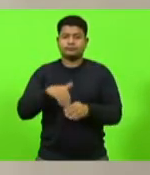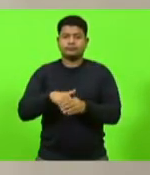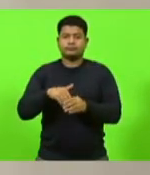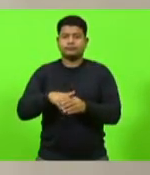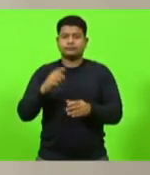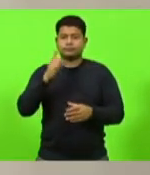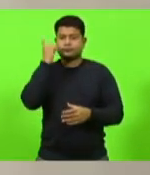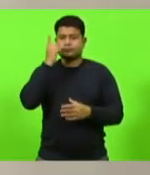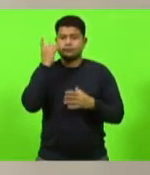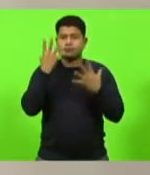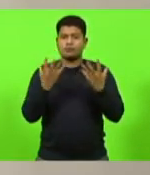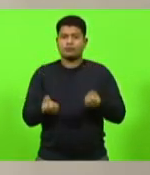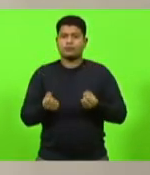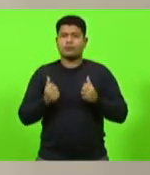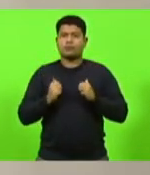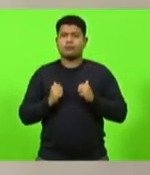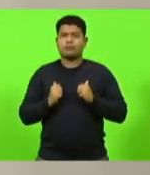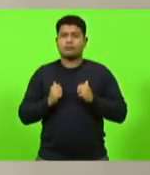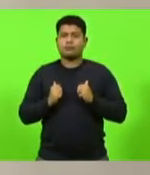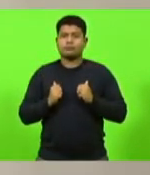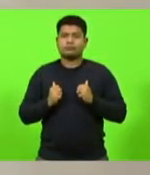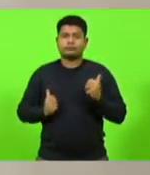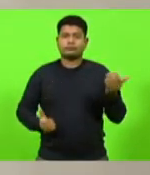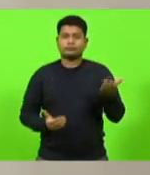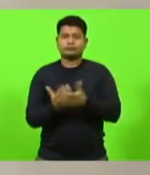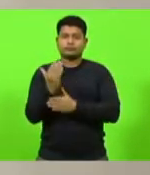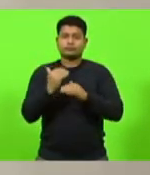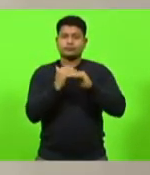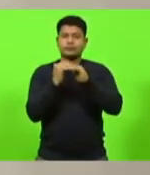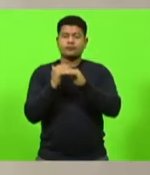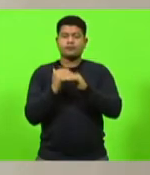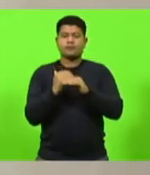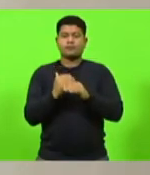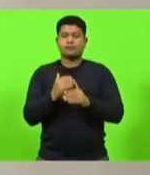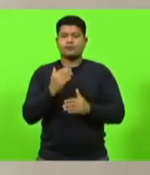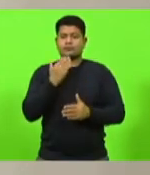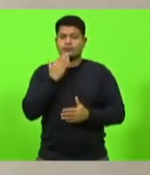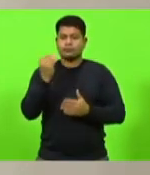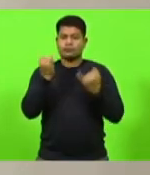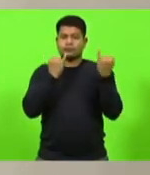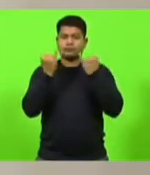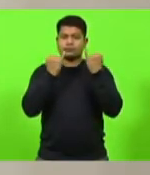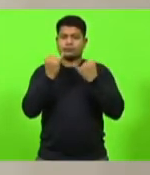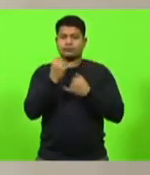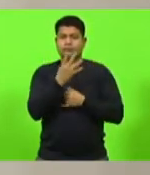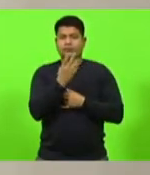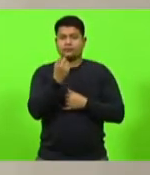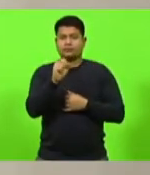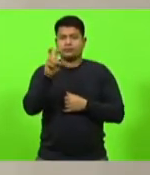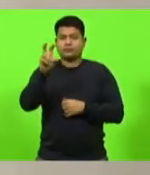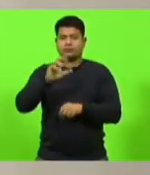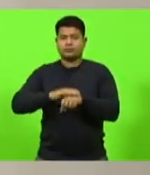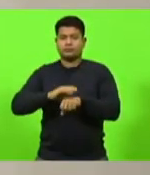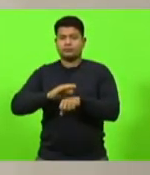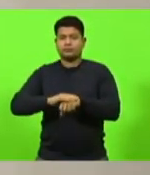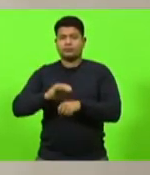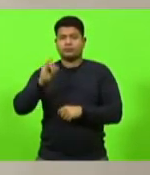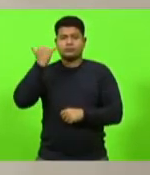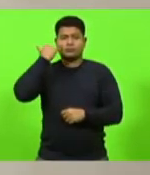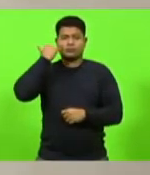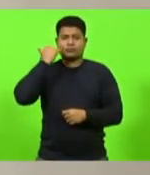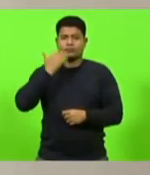votação. Deputados que aprovam, permaneçam como se encontram. Aprovado por unanimidade. Pedido de informação 485, autor, deputado Jessé